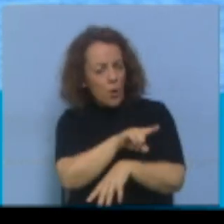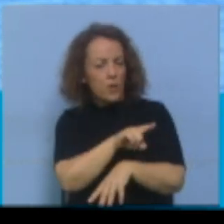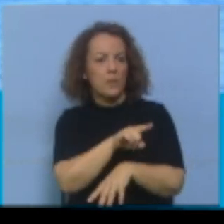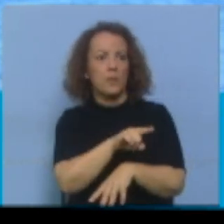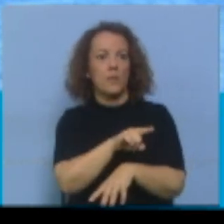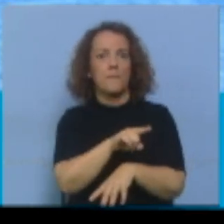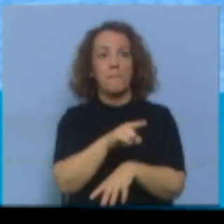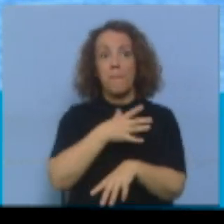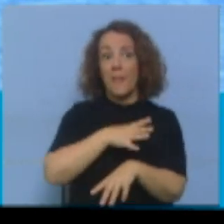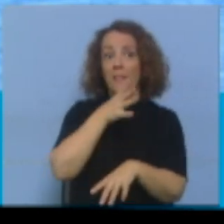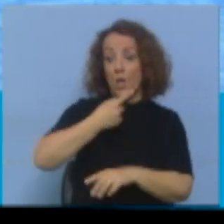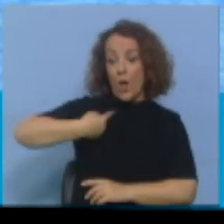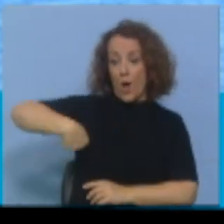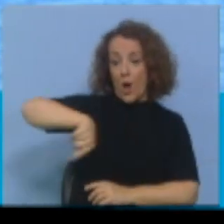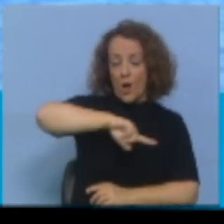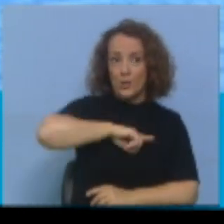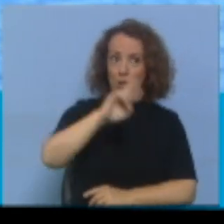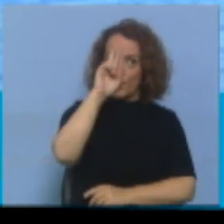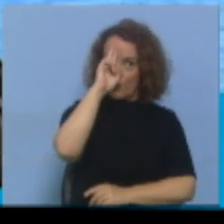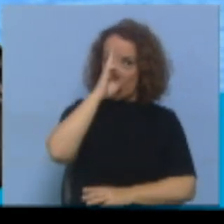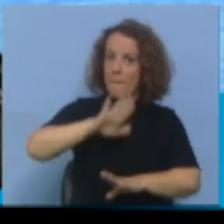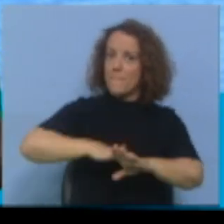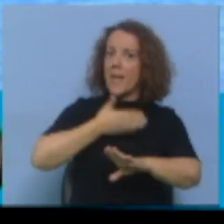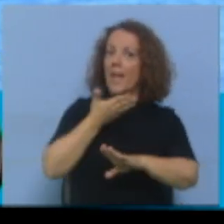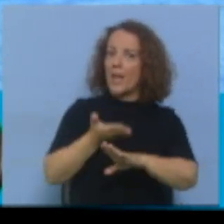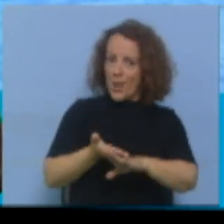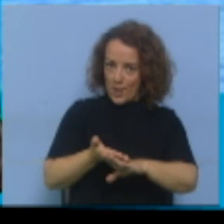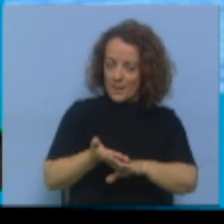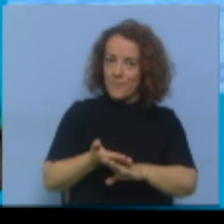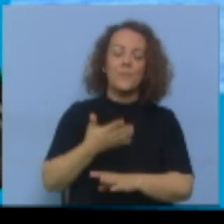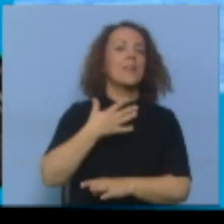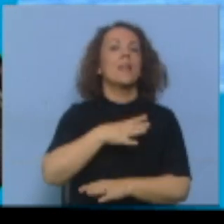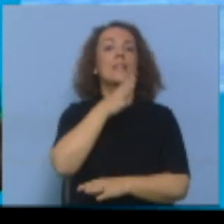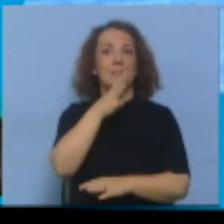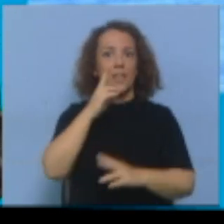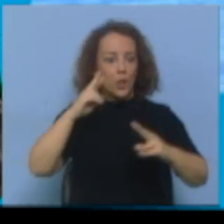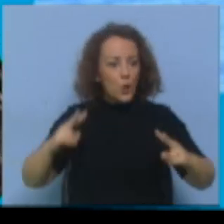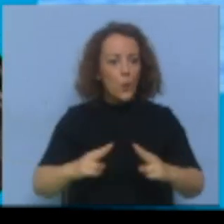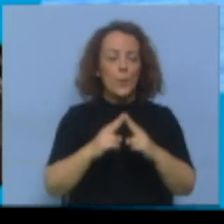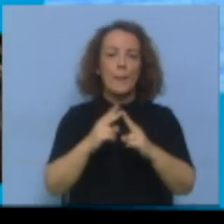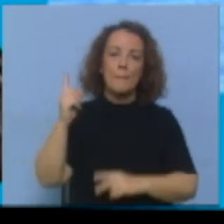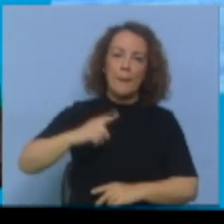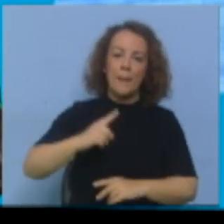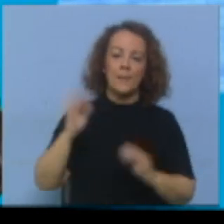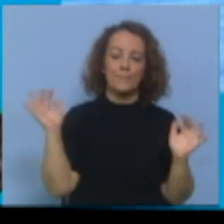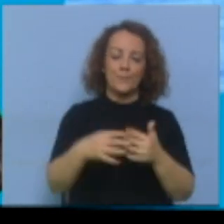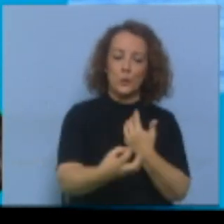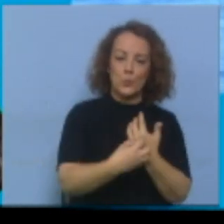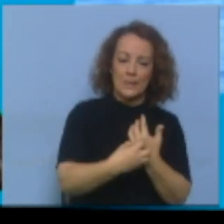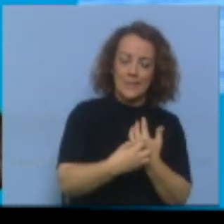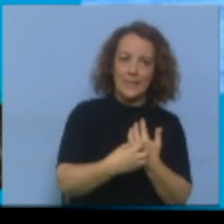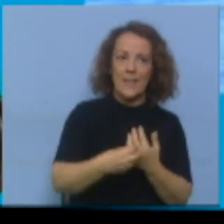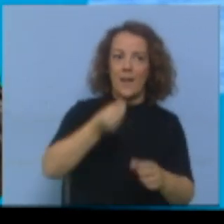significa um esforço maior entre nós. Encontramos-nos mais vezes a preparar a refeição, a arrumar a